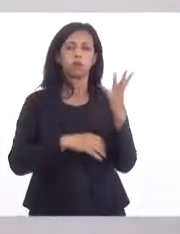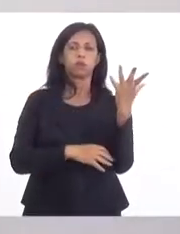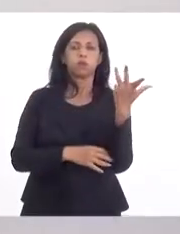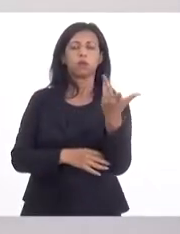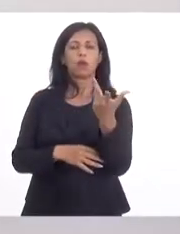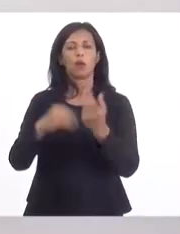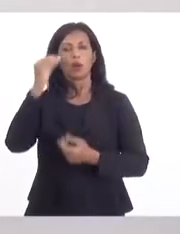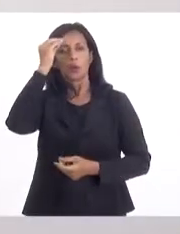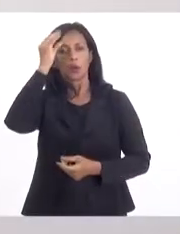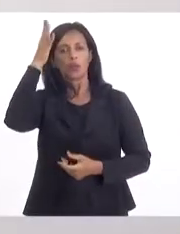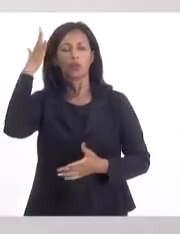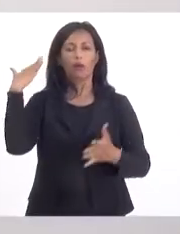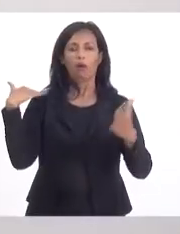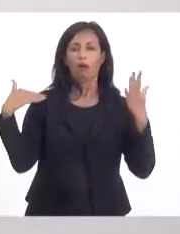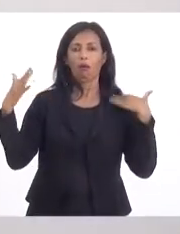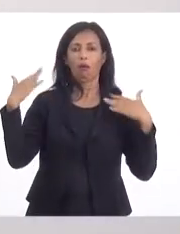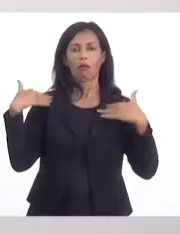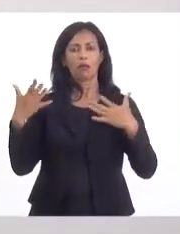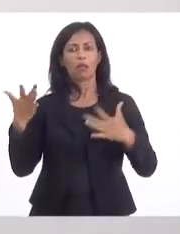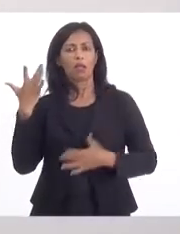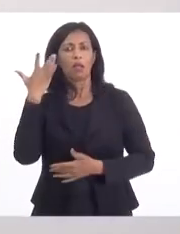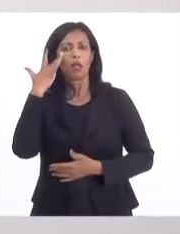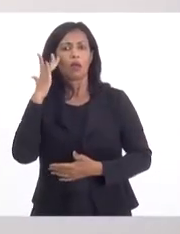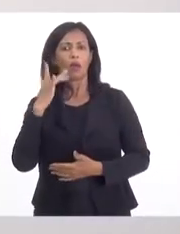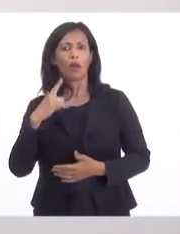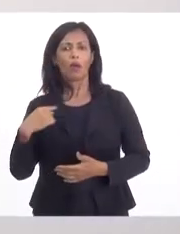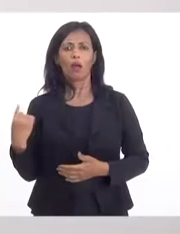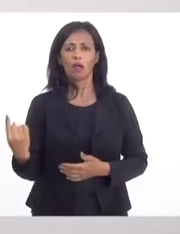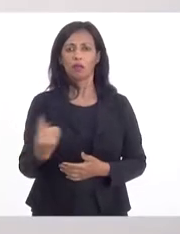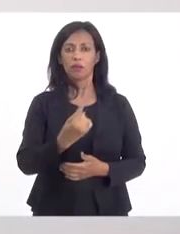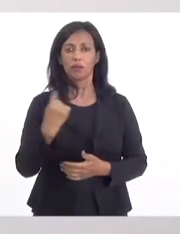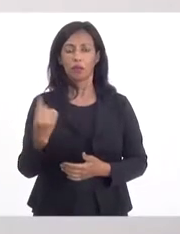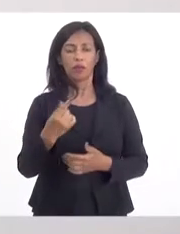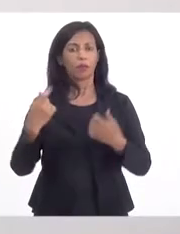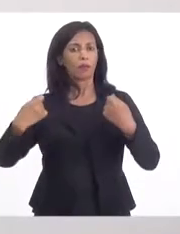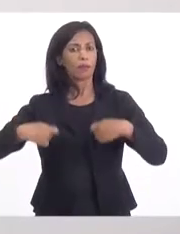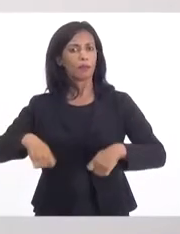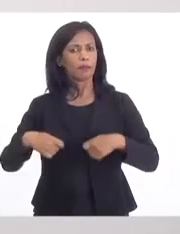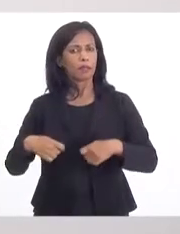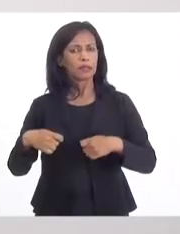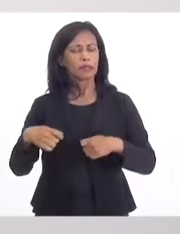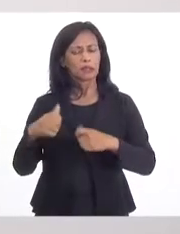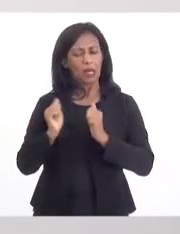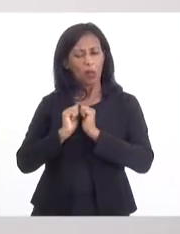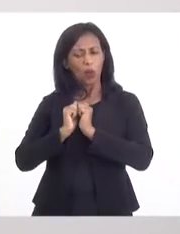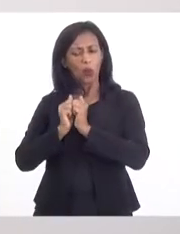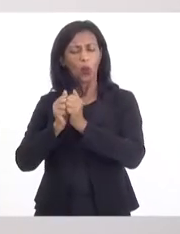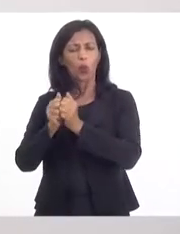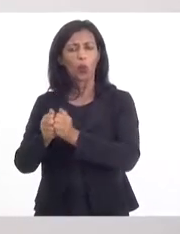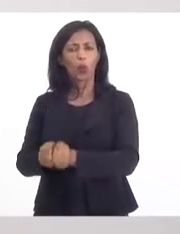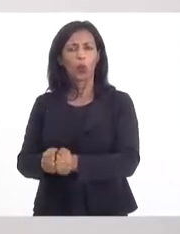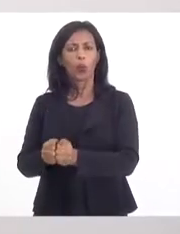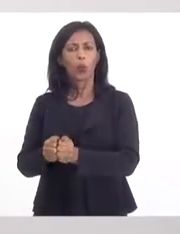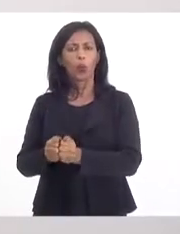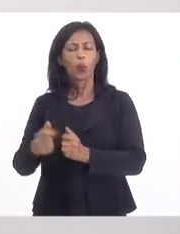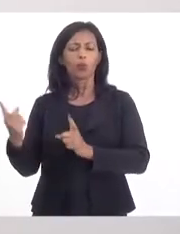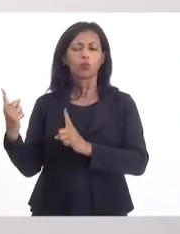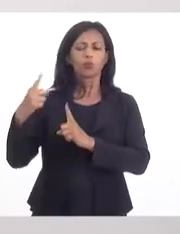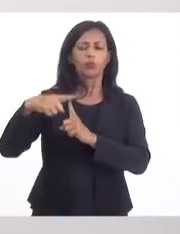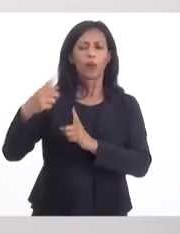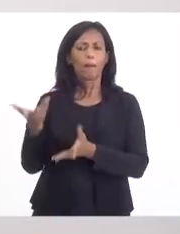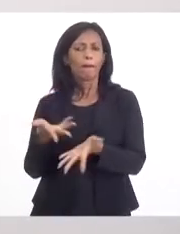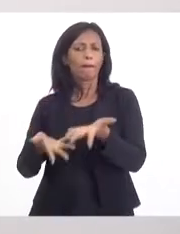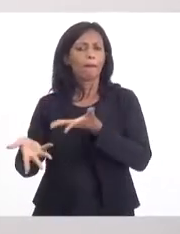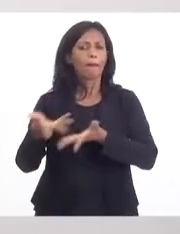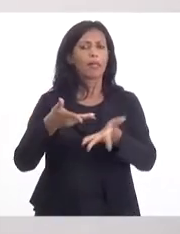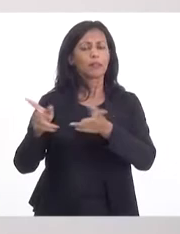lazer, acho que, inclusive, nós vamos precisar acompanhar qual é o tipo de